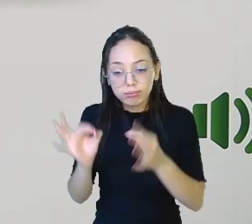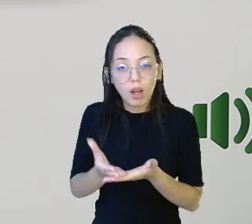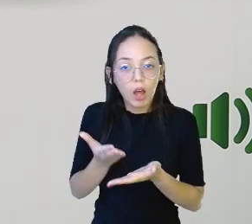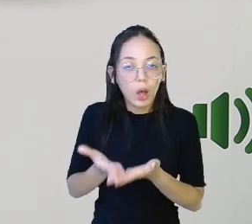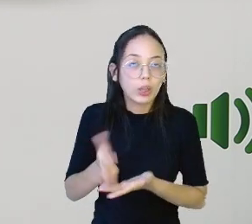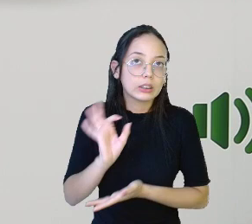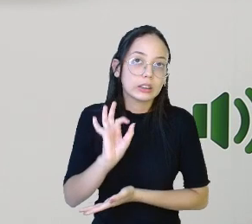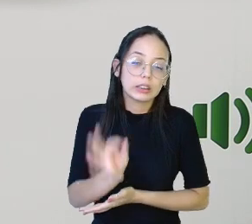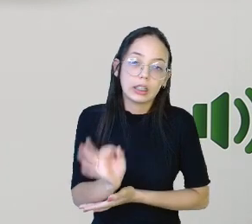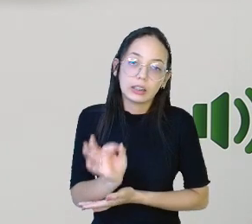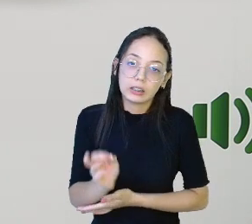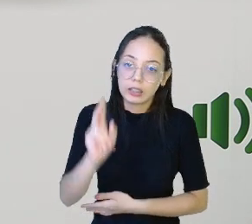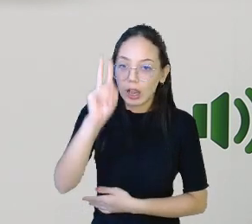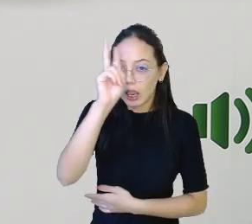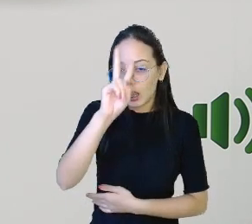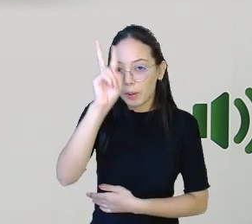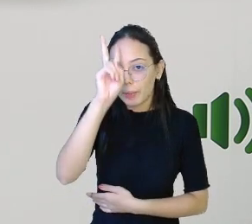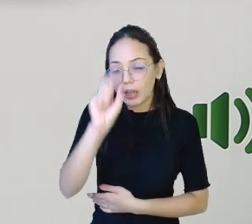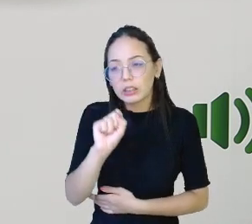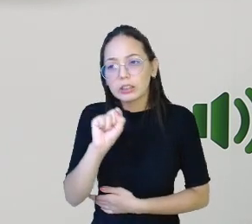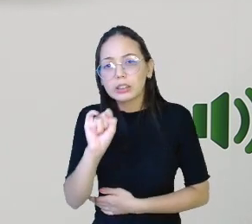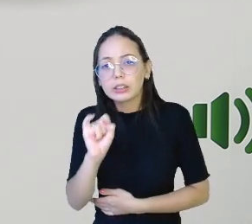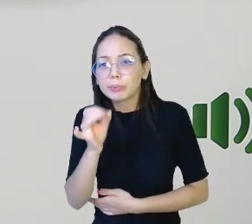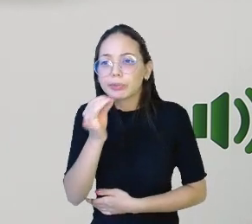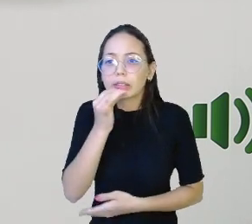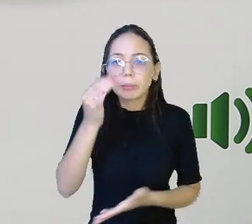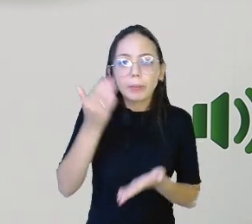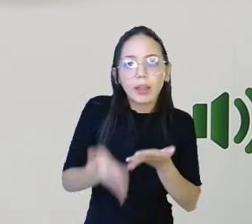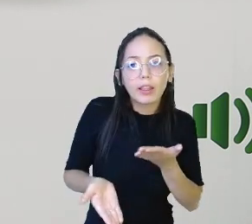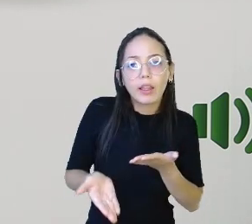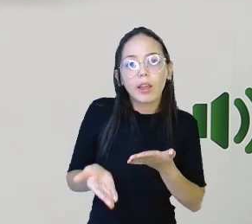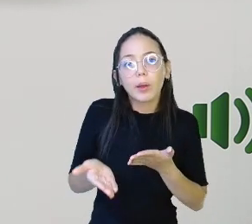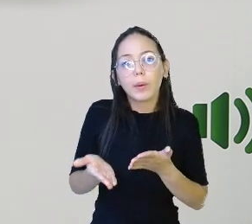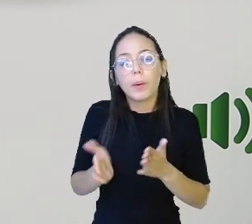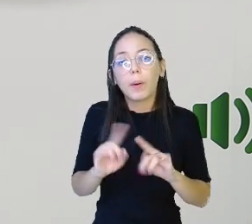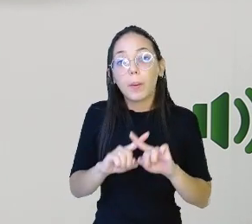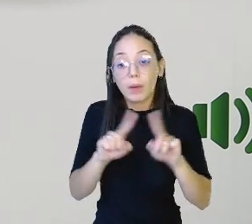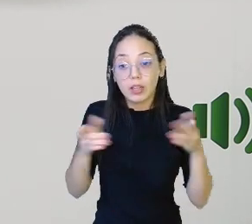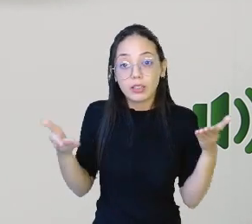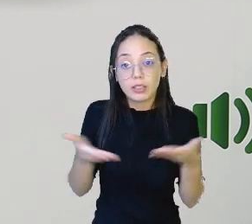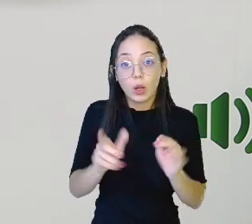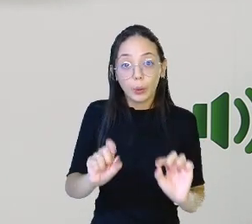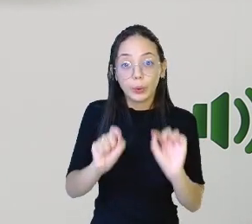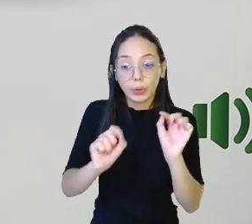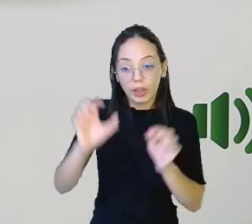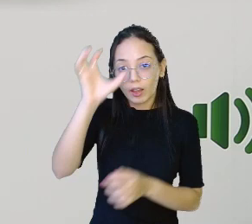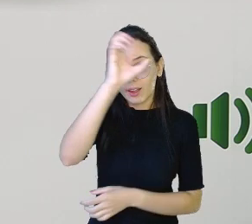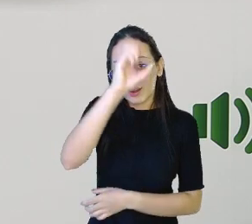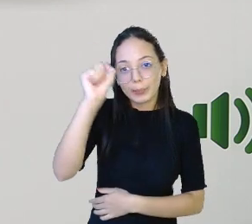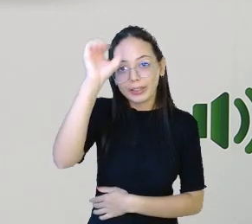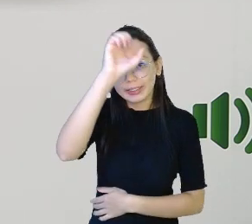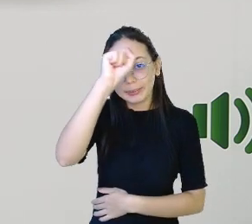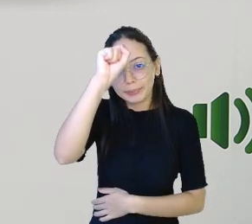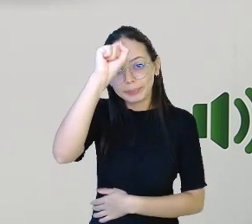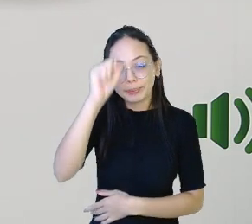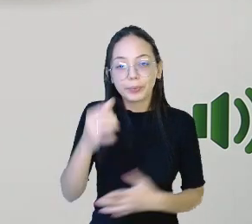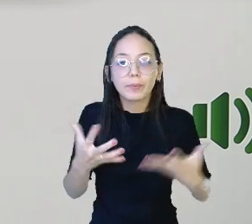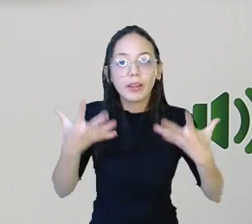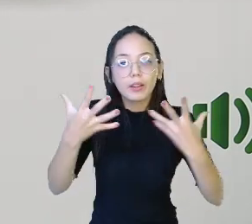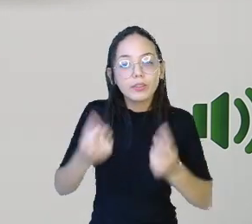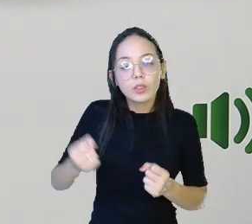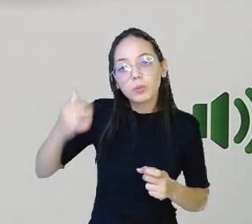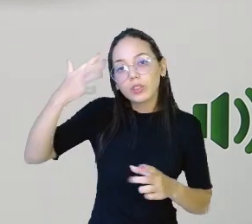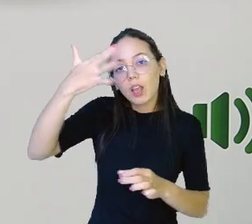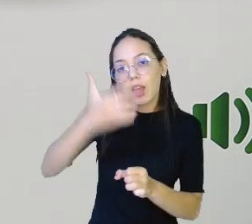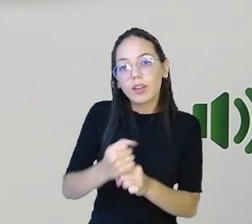vai lembrar. E se você, por algum motivo, perdeu, você vai agora aprender. Então, vamos revisar o